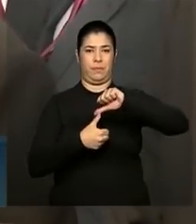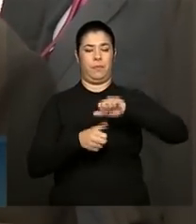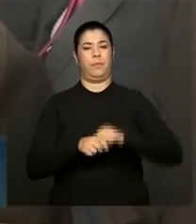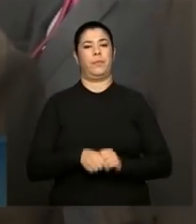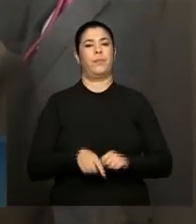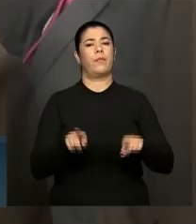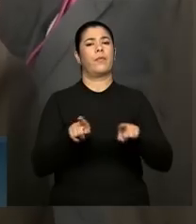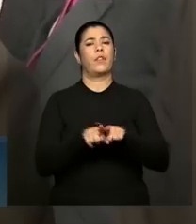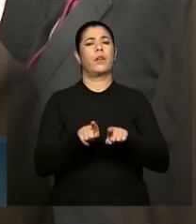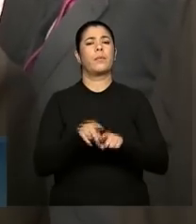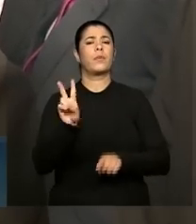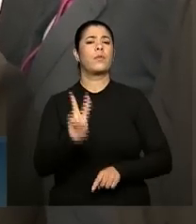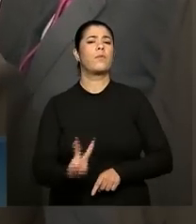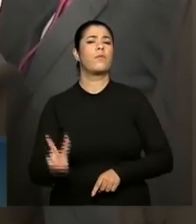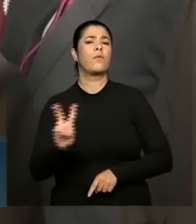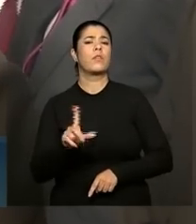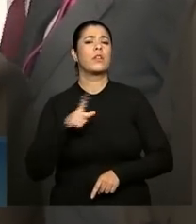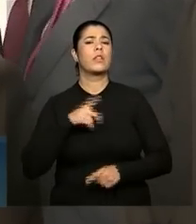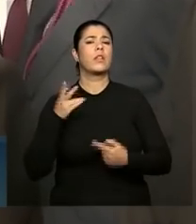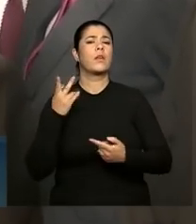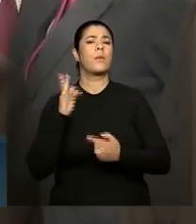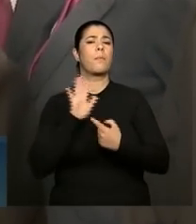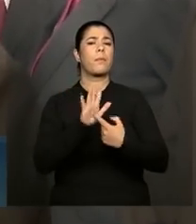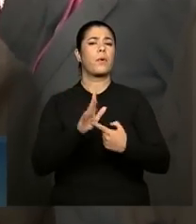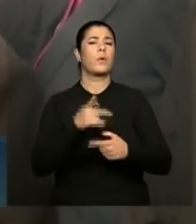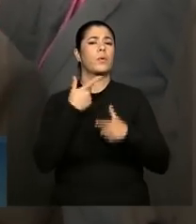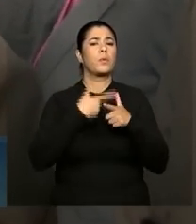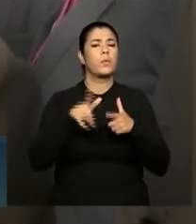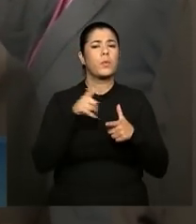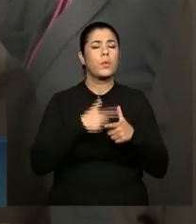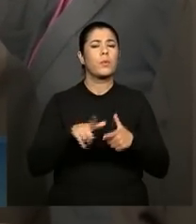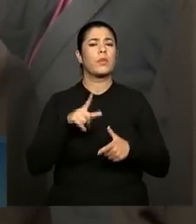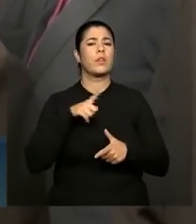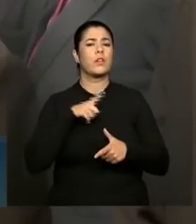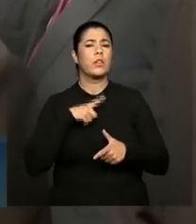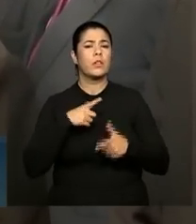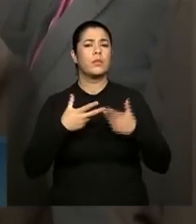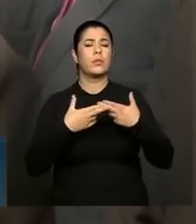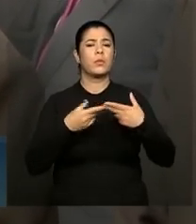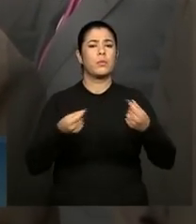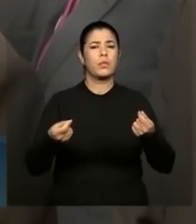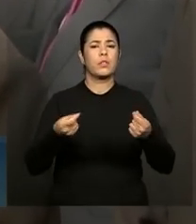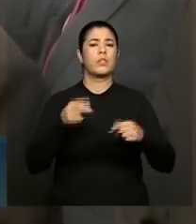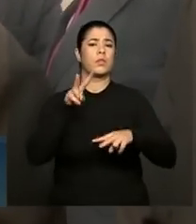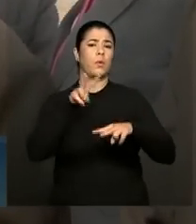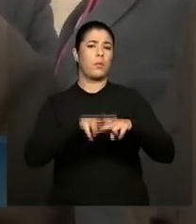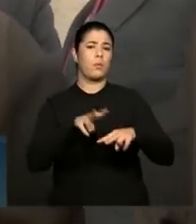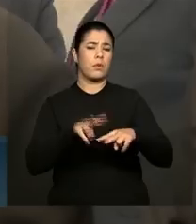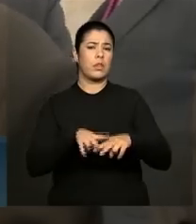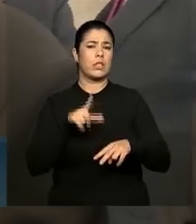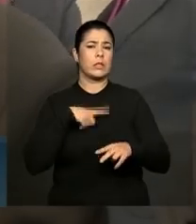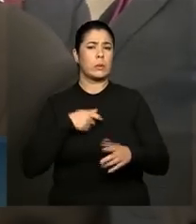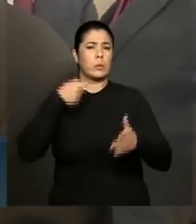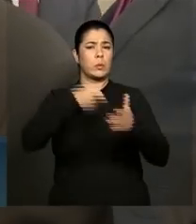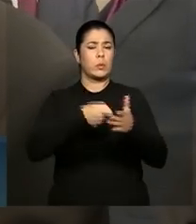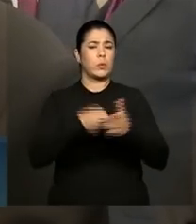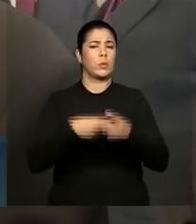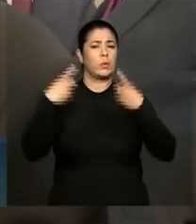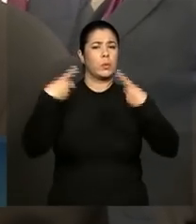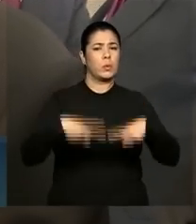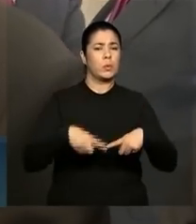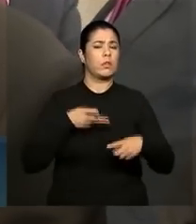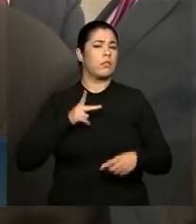Venezuela, presidente, a gente tem uma situação ali, um problema. Ontem foi preso o prefeito, ele é um opositor ao regime. Há